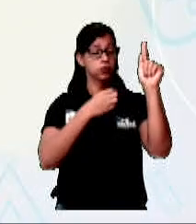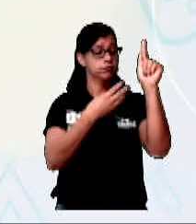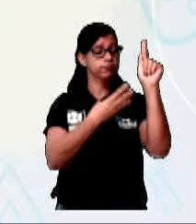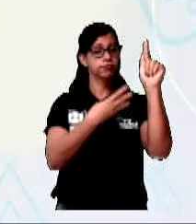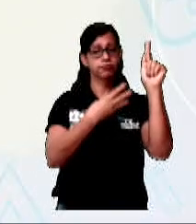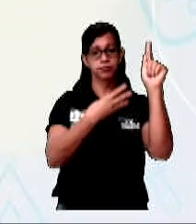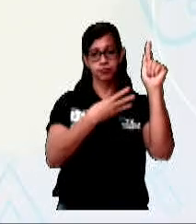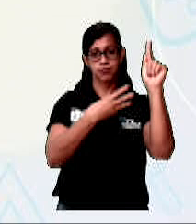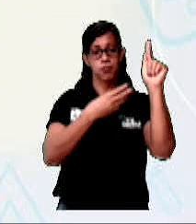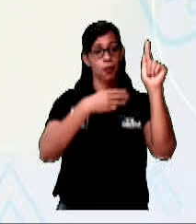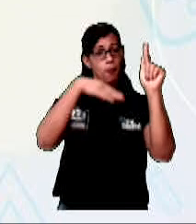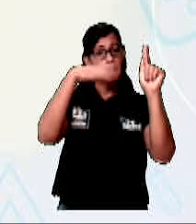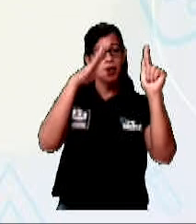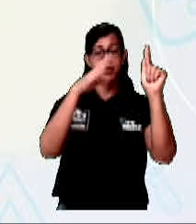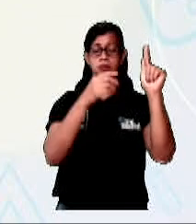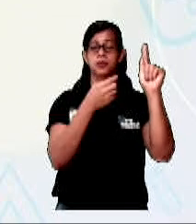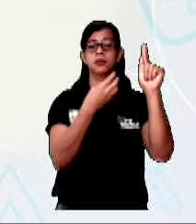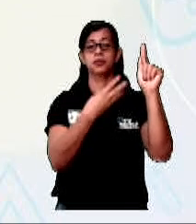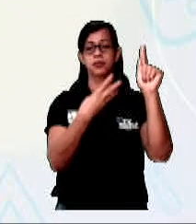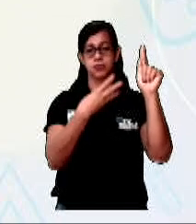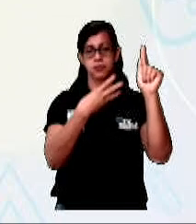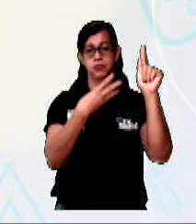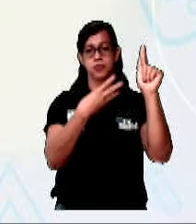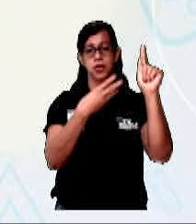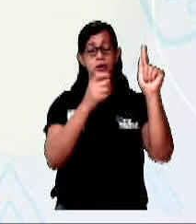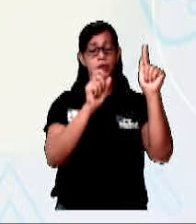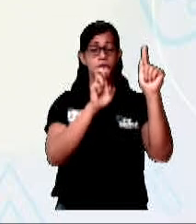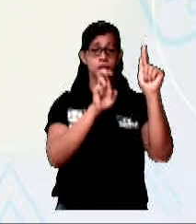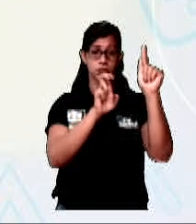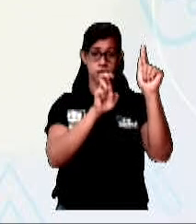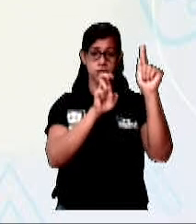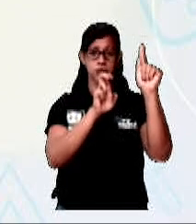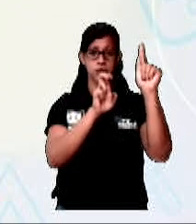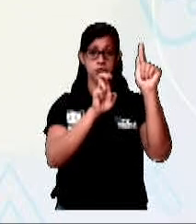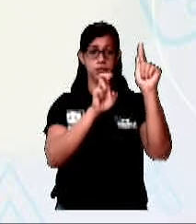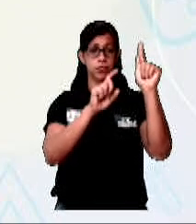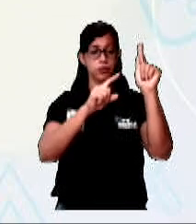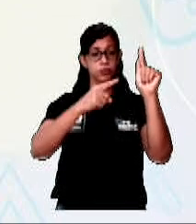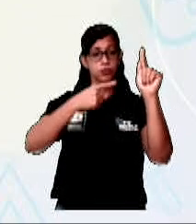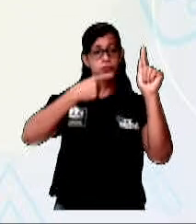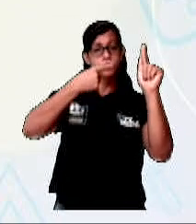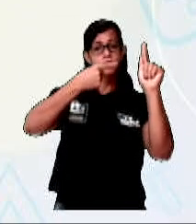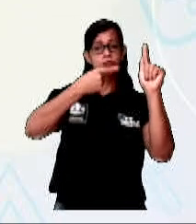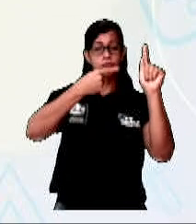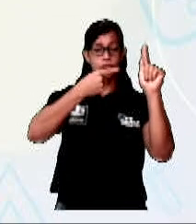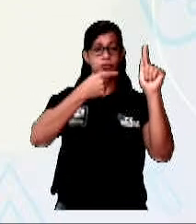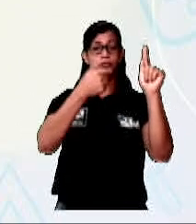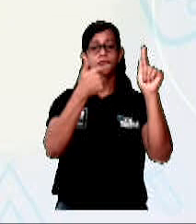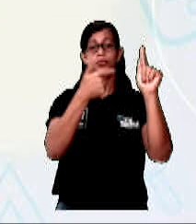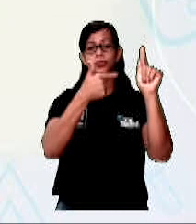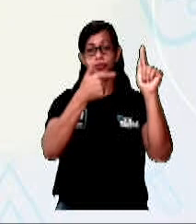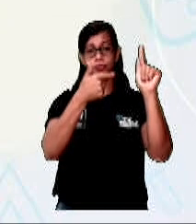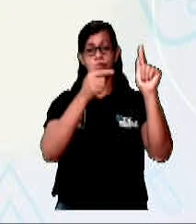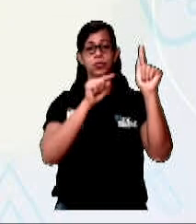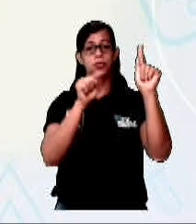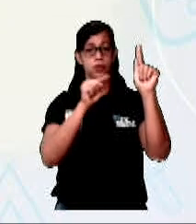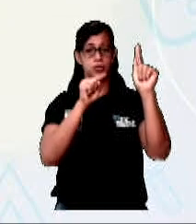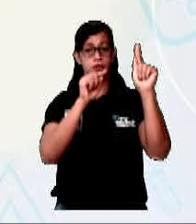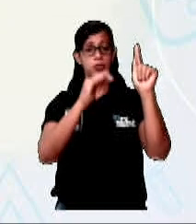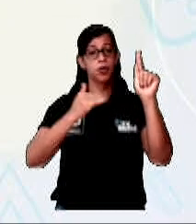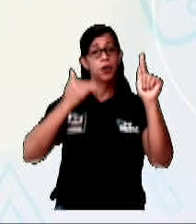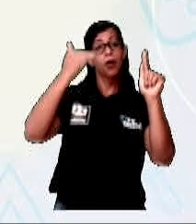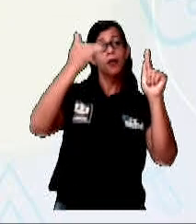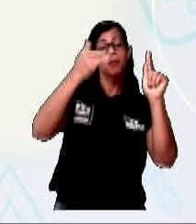3, em mais 3. Esse 5 vai compensar o 2 que estava negativo e adicionar mais 3 graus